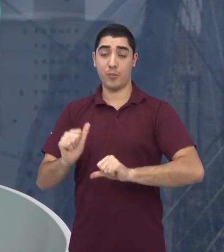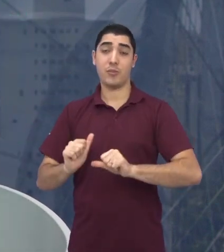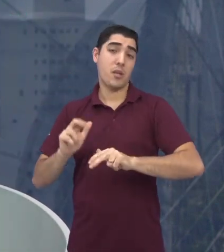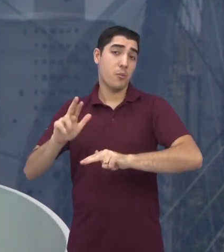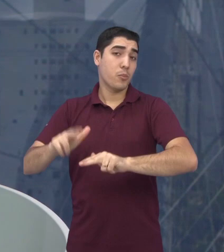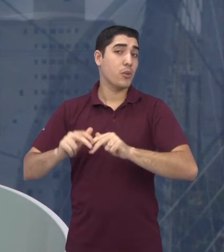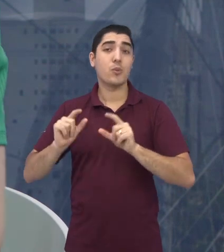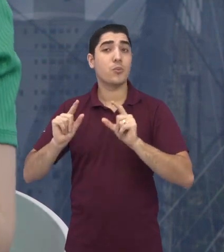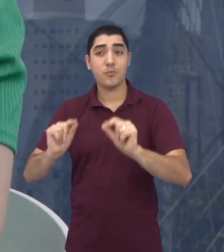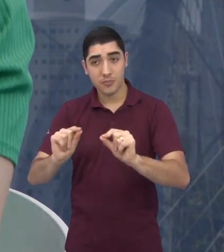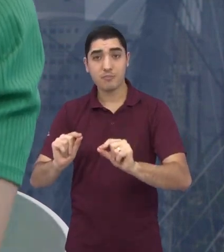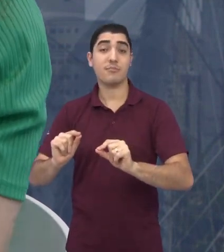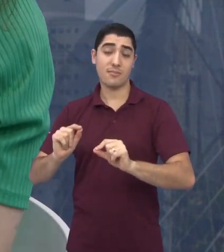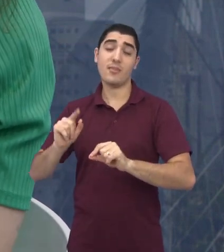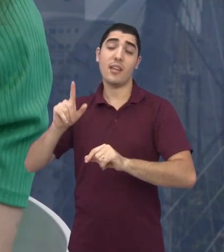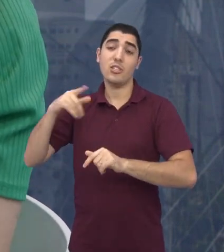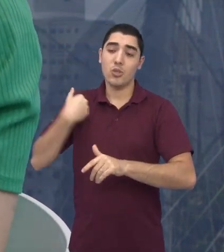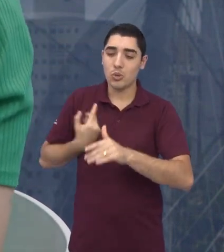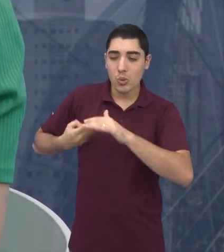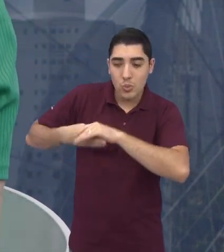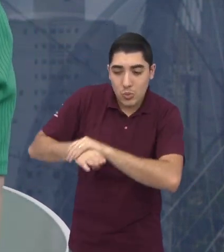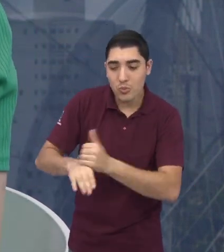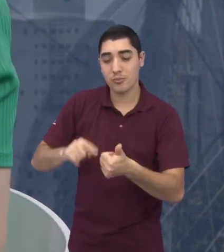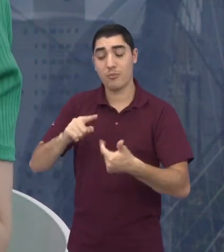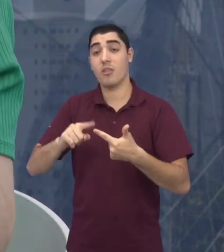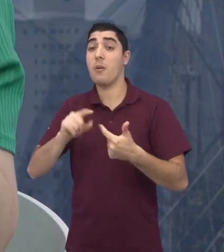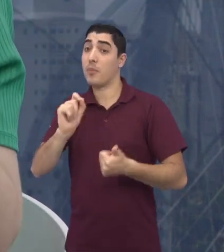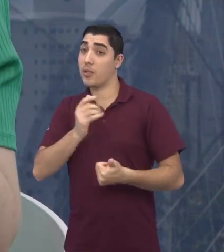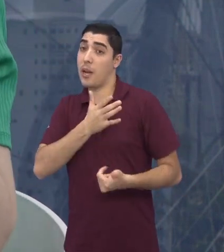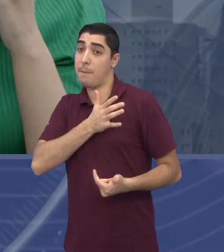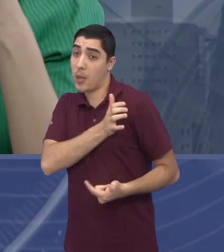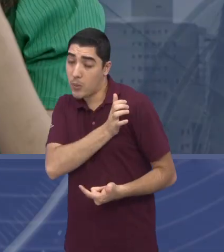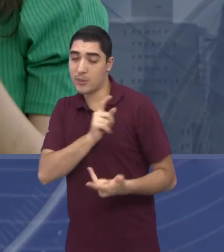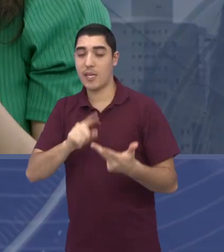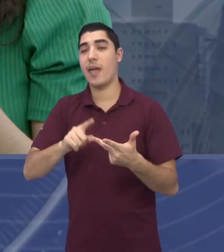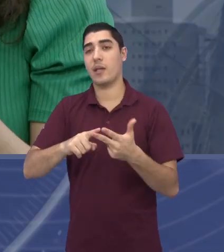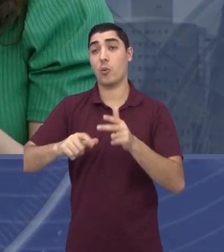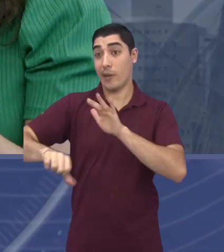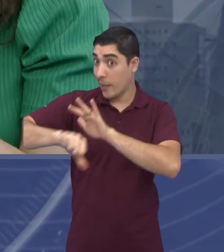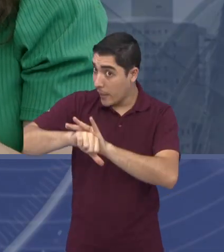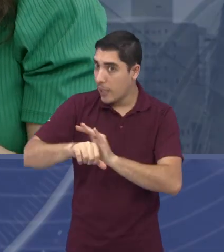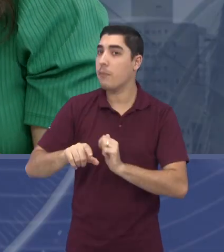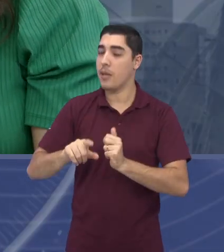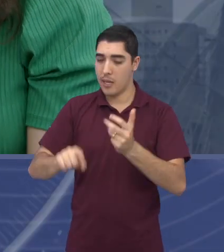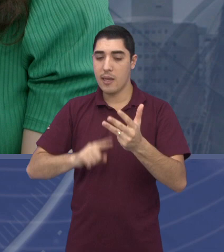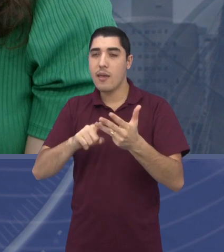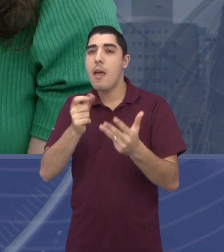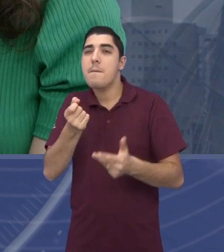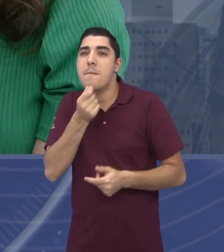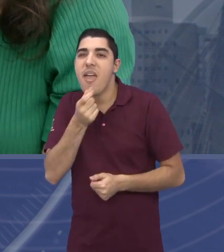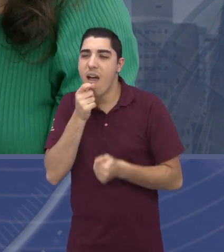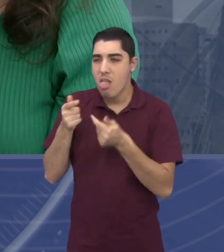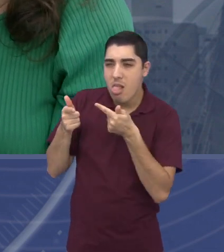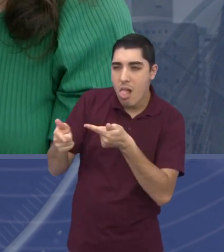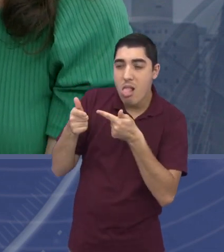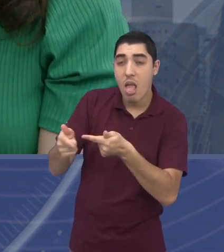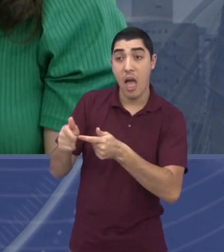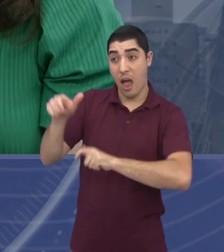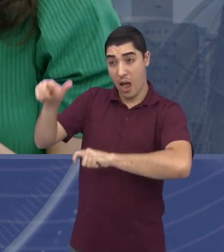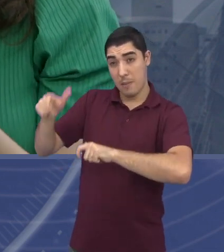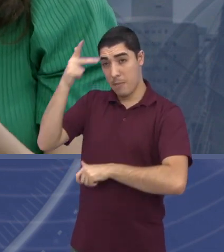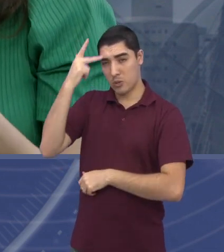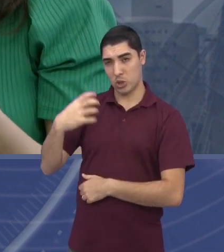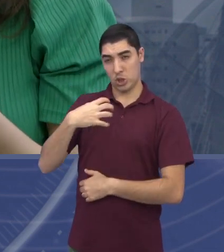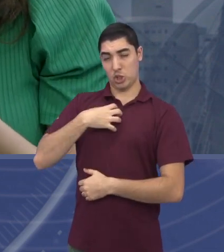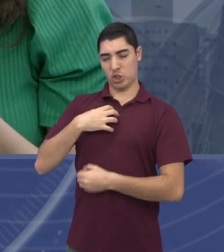ser traduzido em discriminação, em preconceito, em piadinhas que muitas vezes podem ser inofensivas, mas que trazem, por exemplo, uma